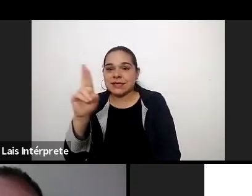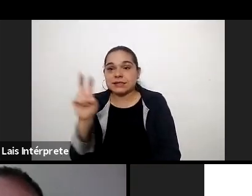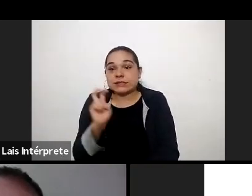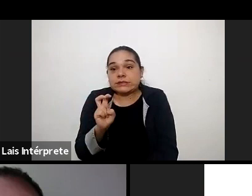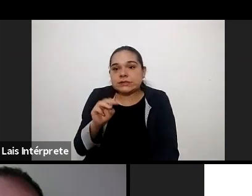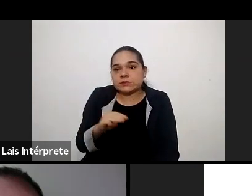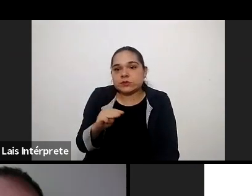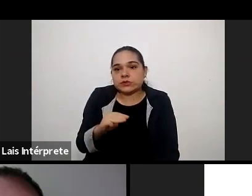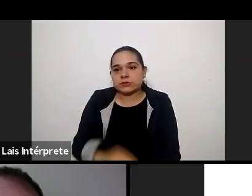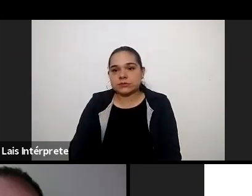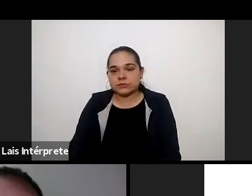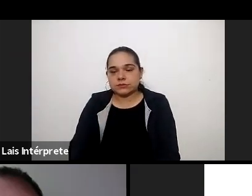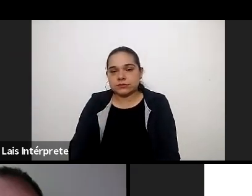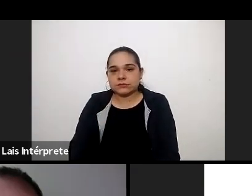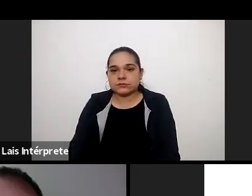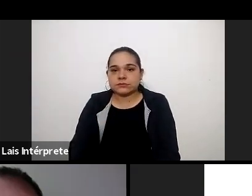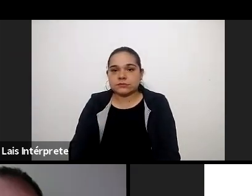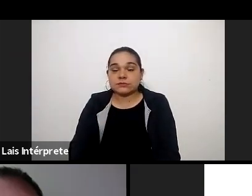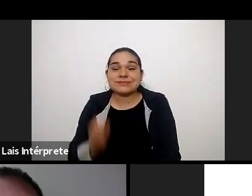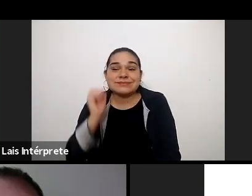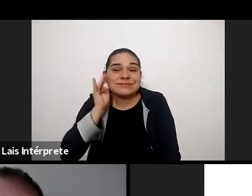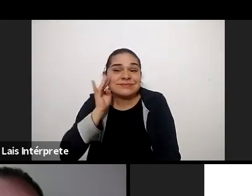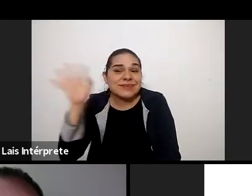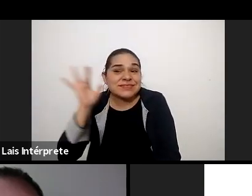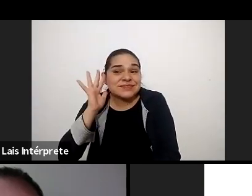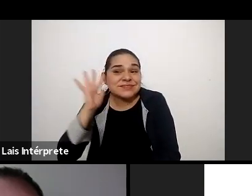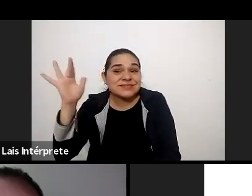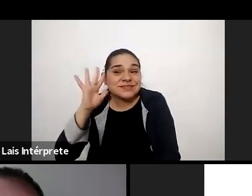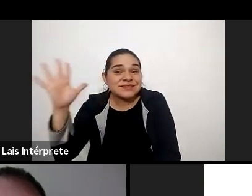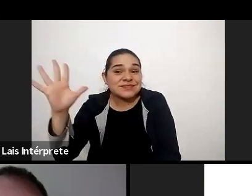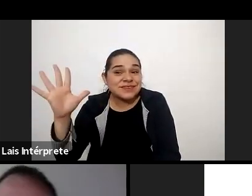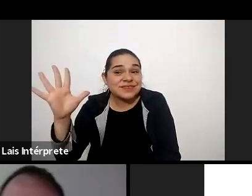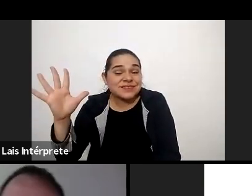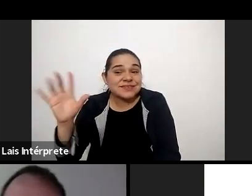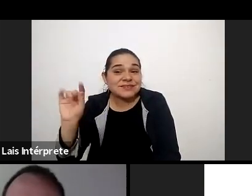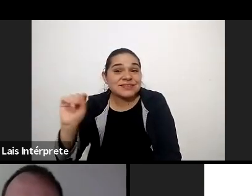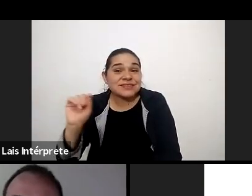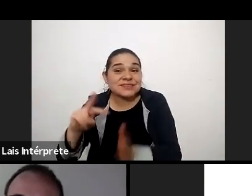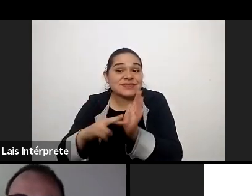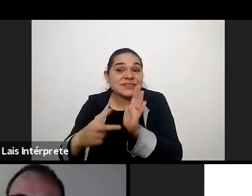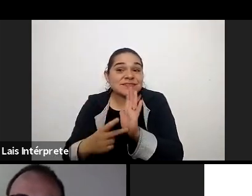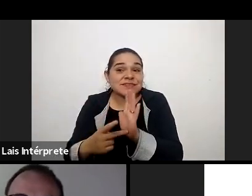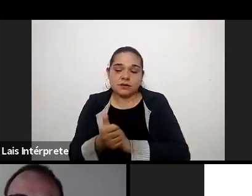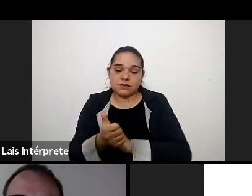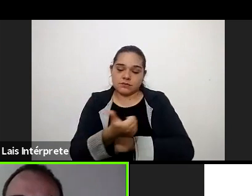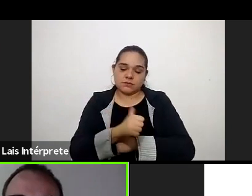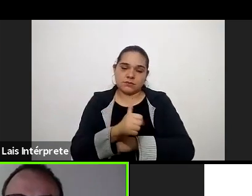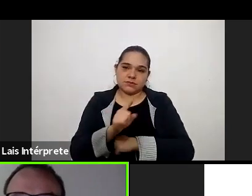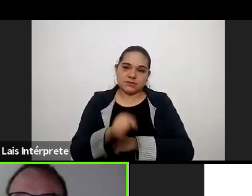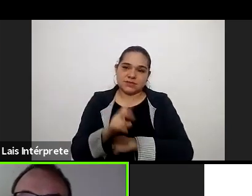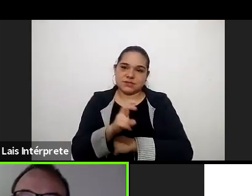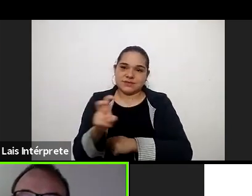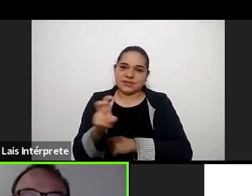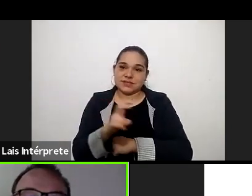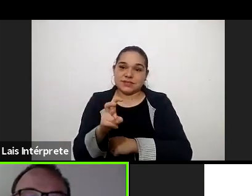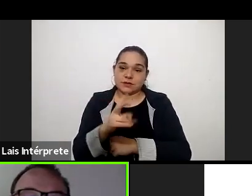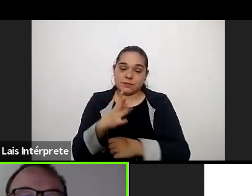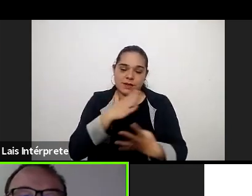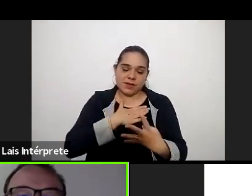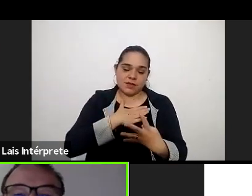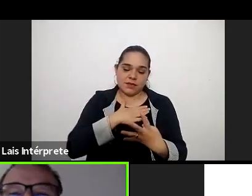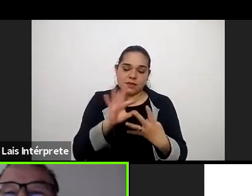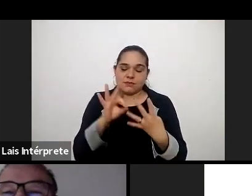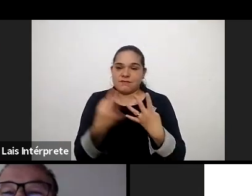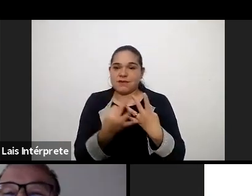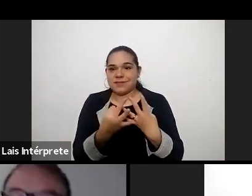minutos não imagina o que que significa você pagar 11:55 para você e família vai ter